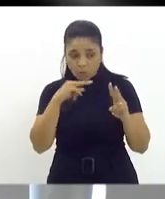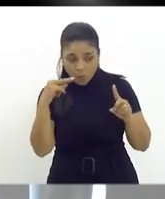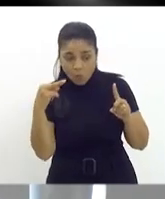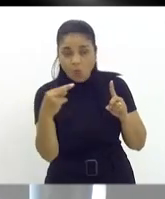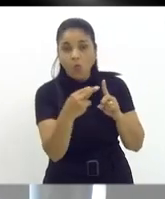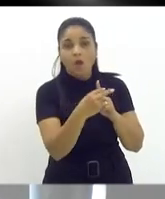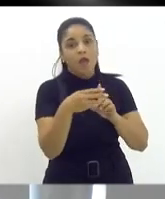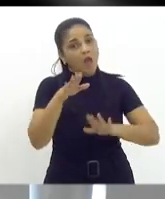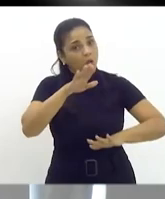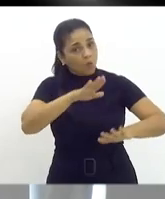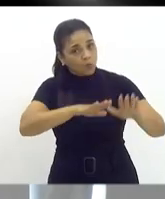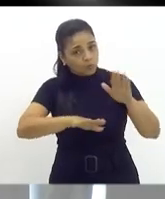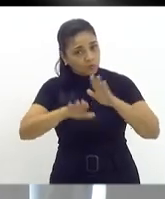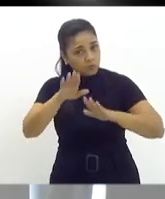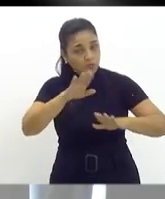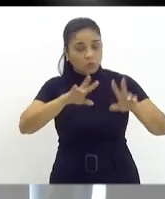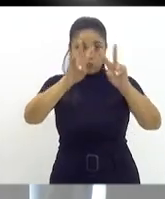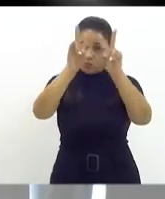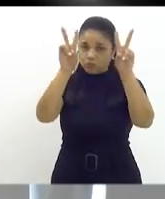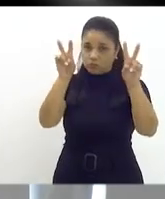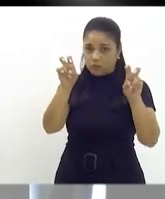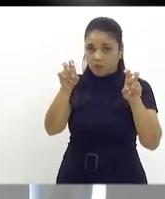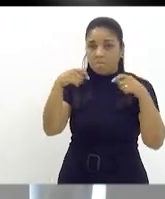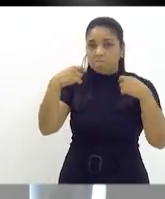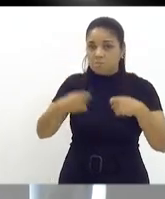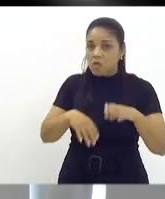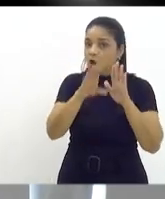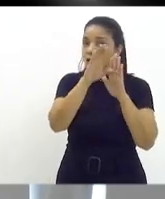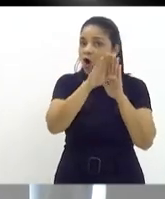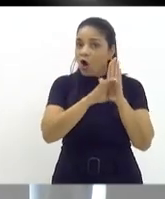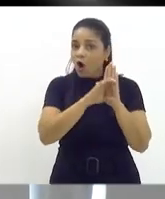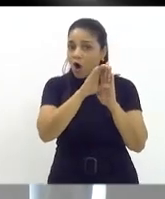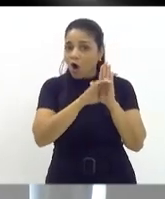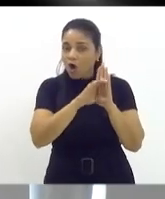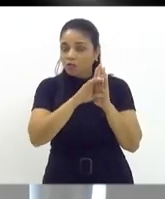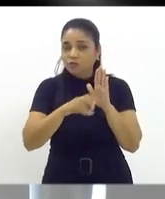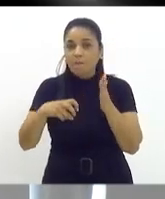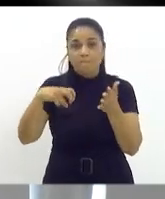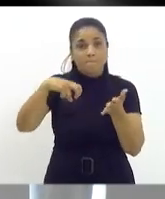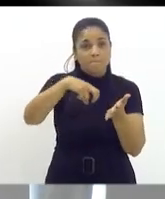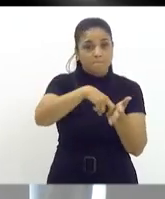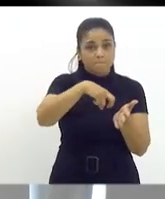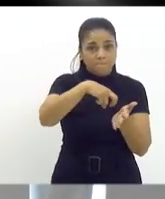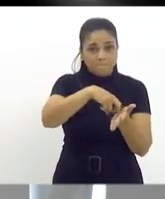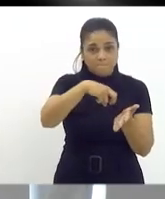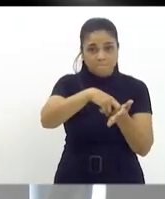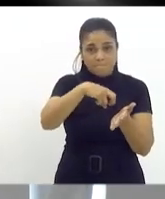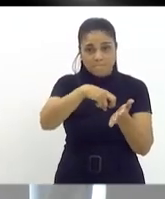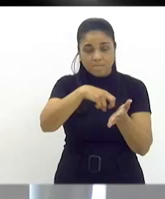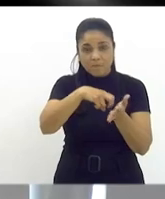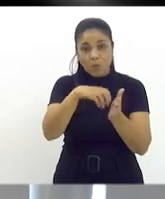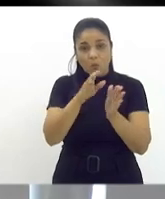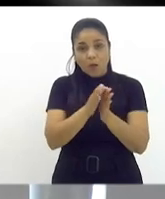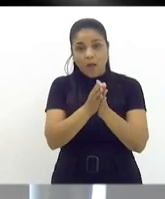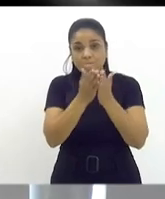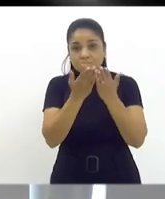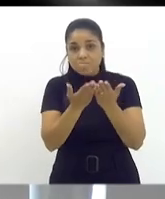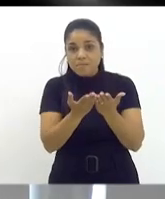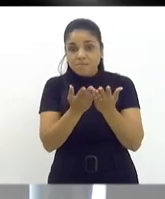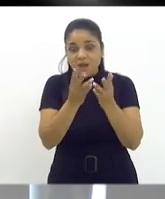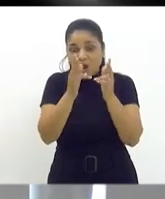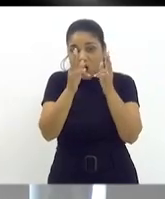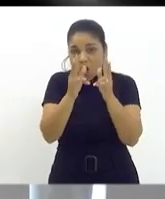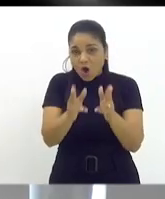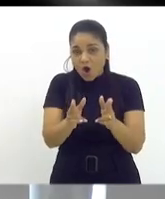precisa aplicar o código de processo penal em consonância com a nossa Bíblia política em